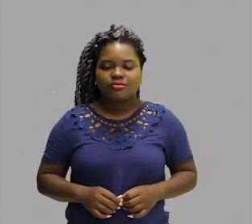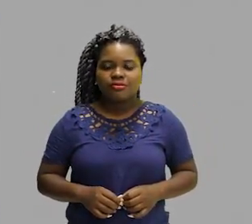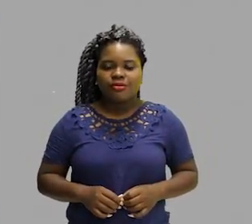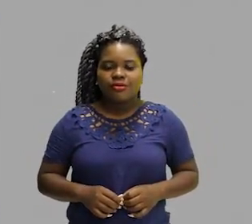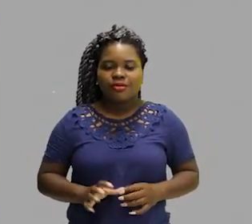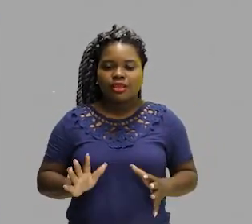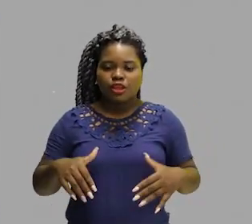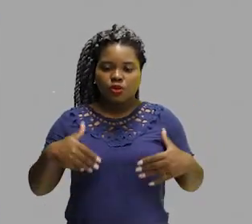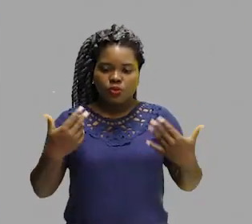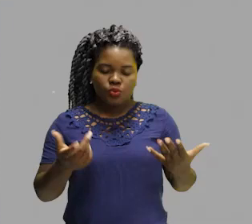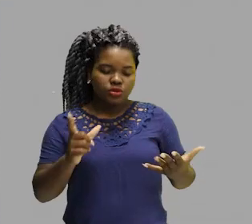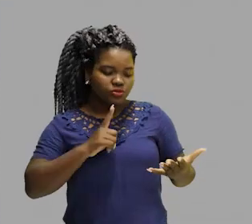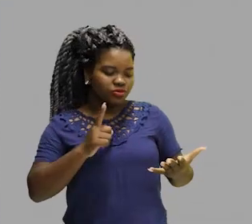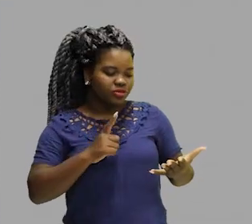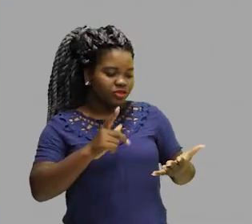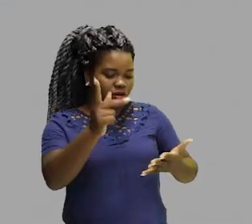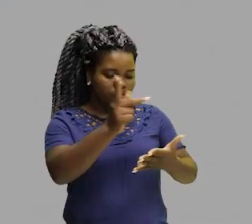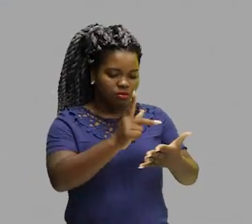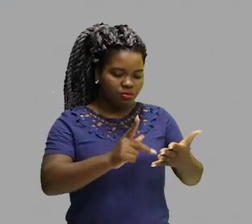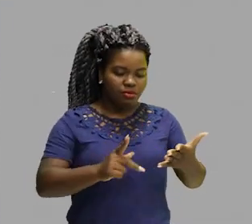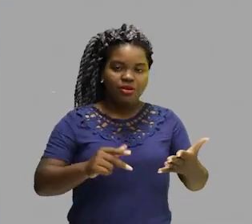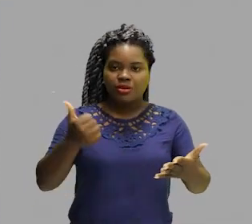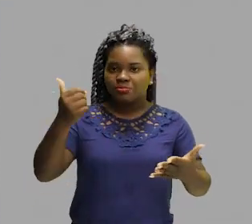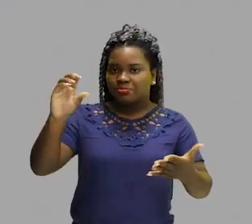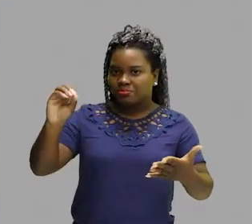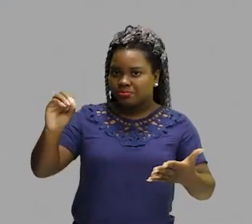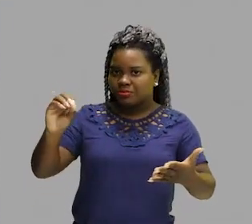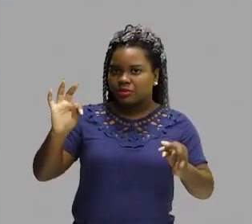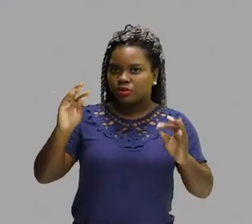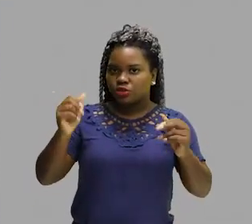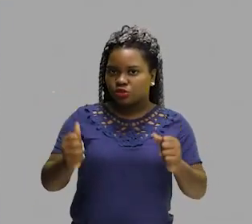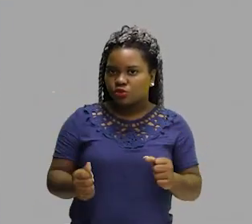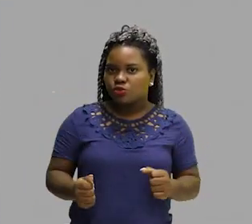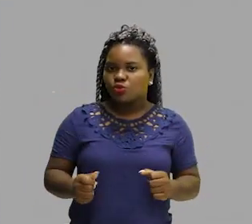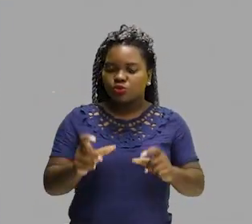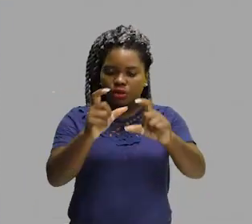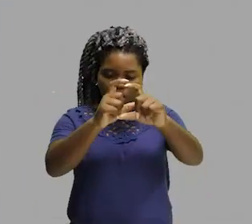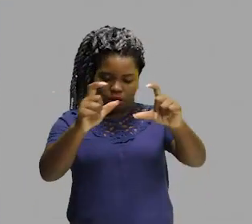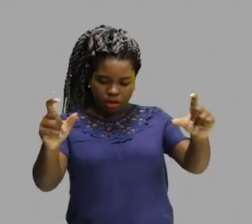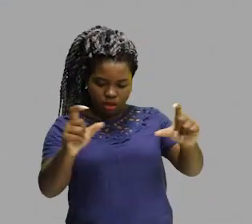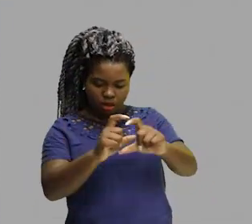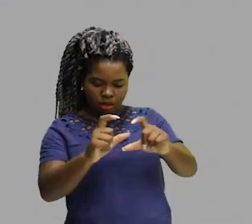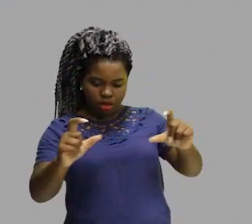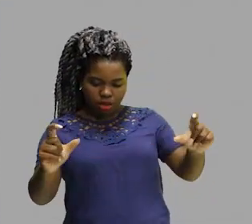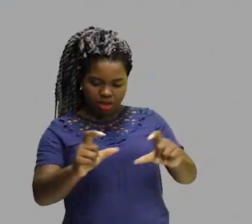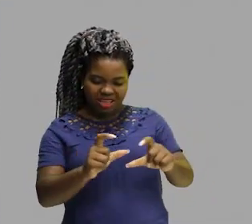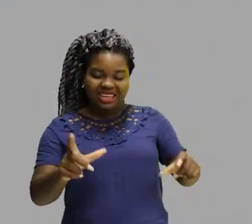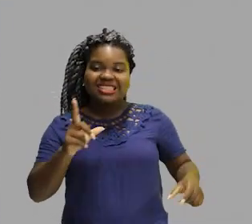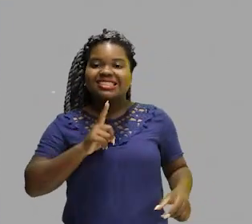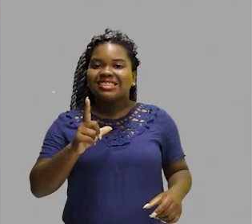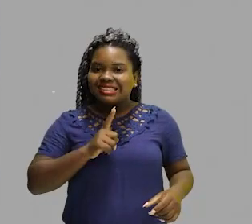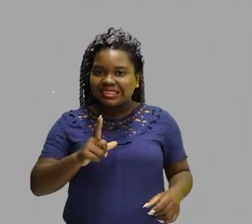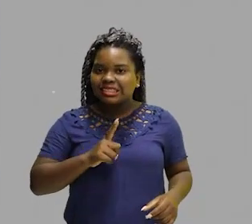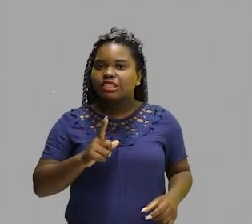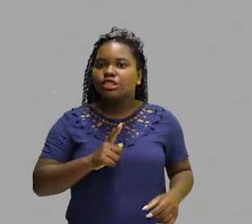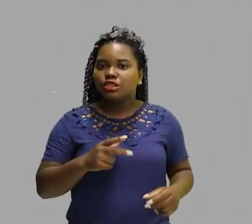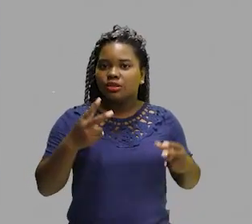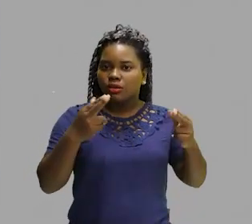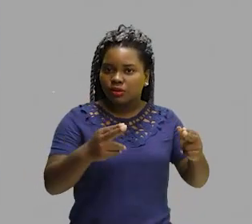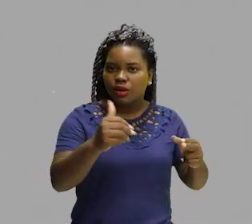poema decassílabo, todos os versos de todas as estrofes tinham a mesma quantidade de